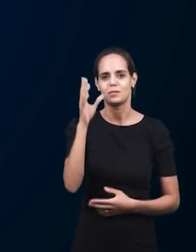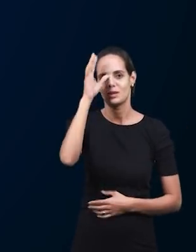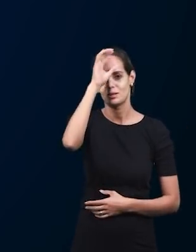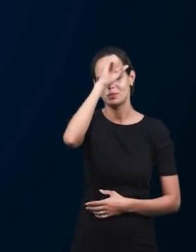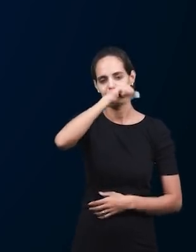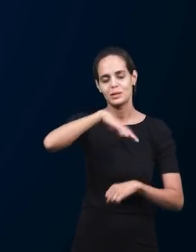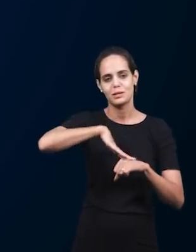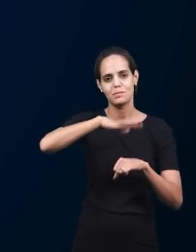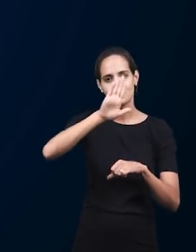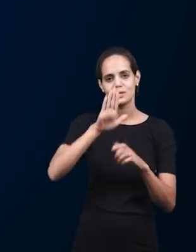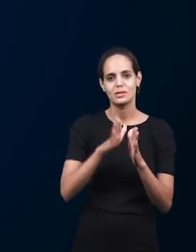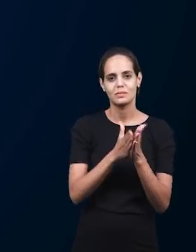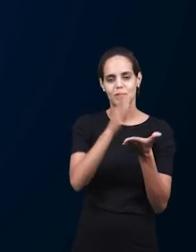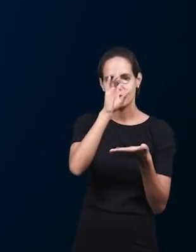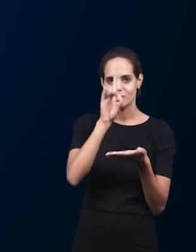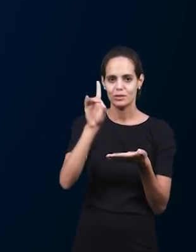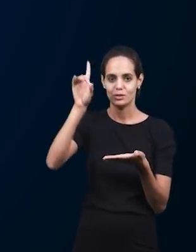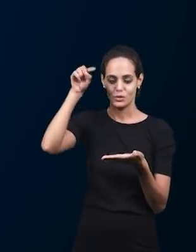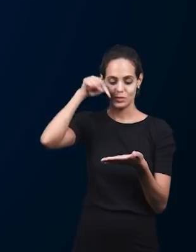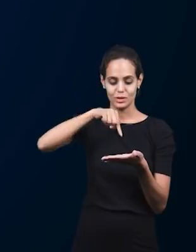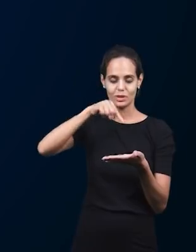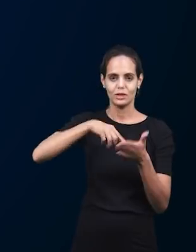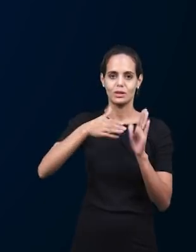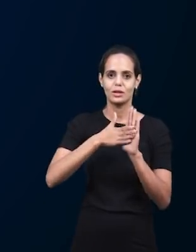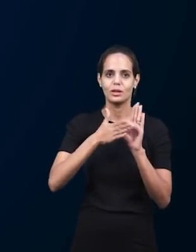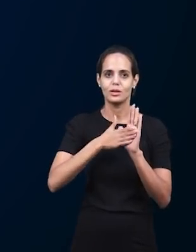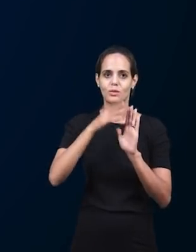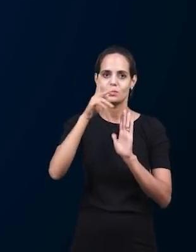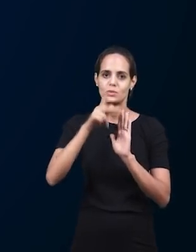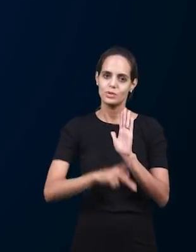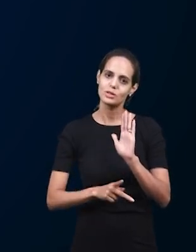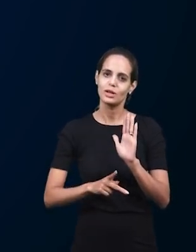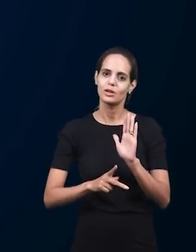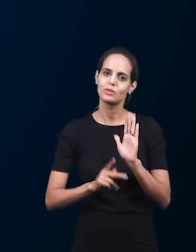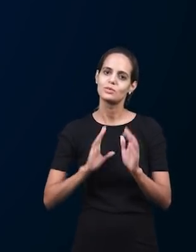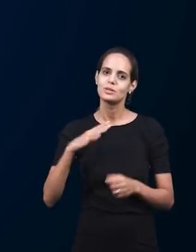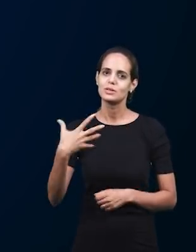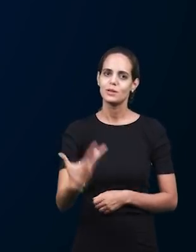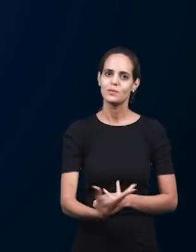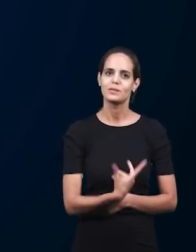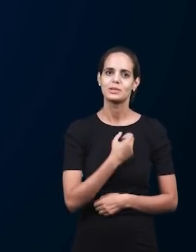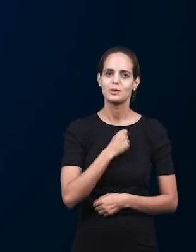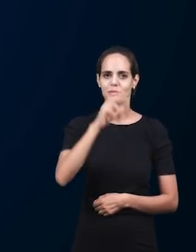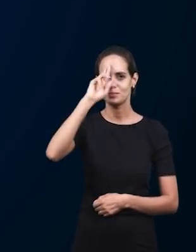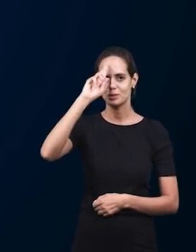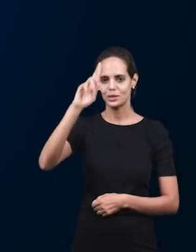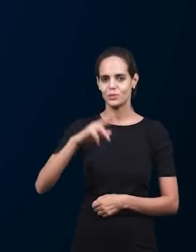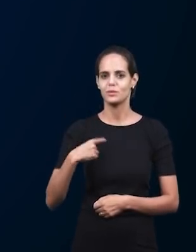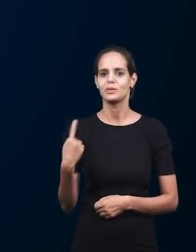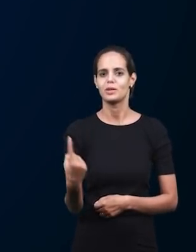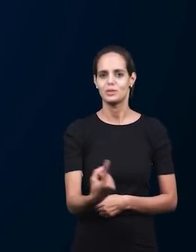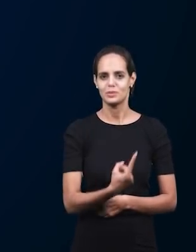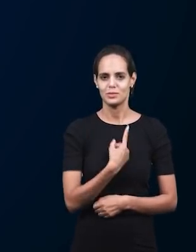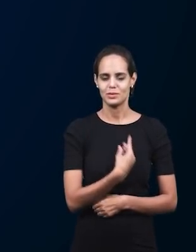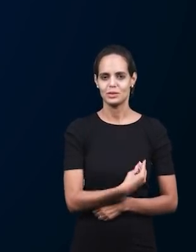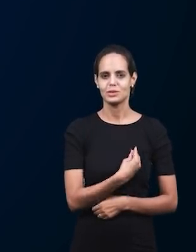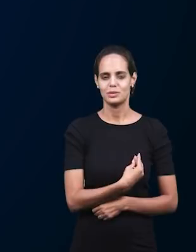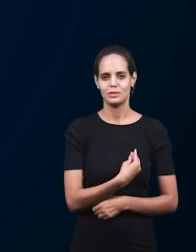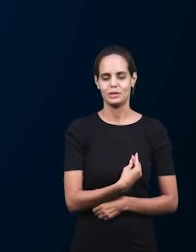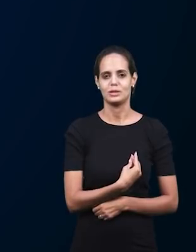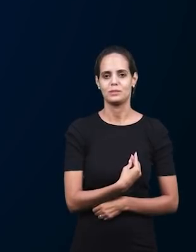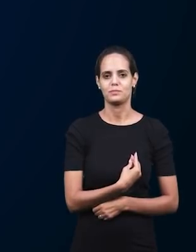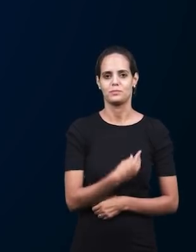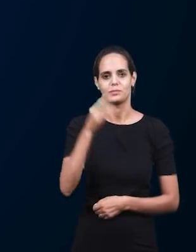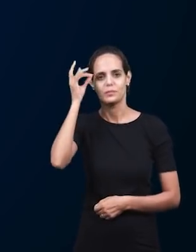sobre a palavra, o projeto, o processo da salvação do Senhor nas nossas vidas. O Espírito Santo a cada dia